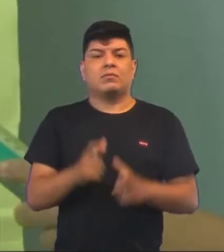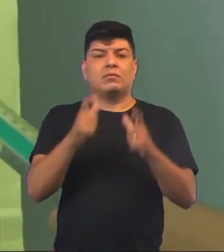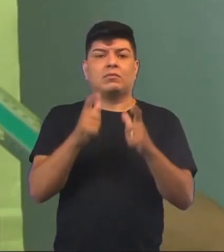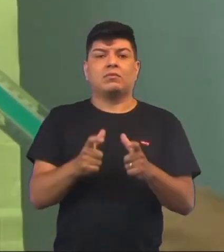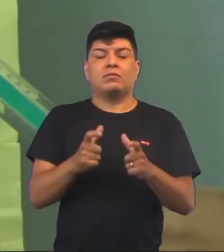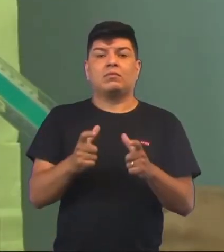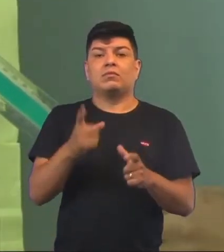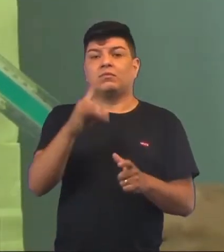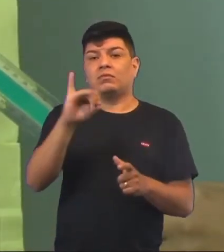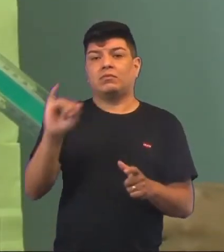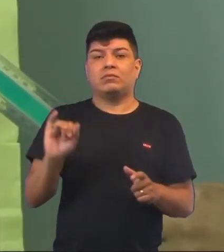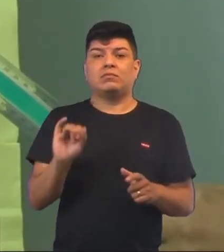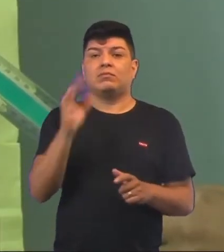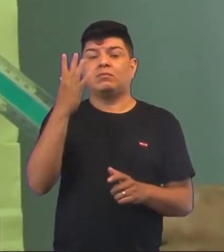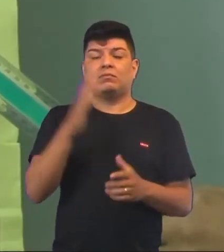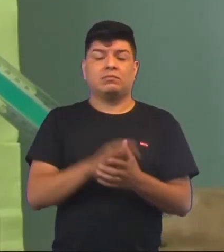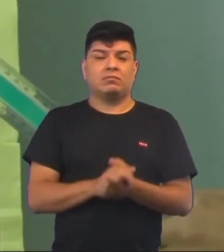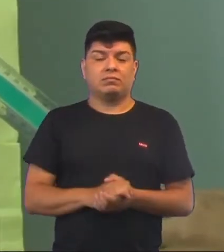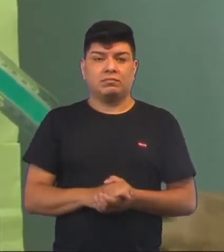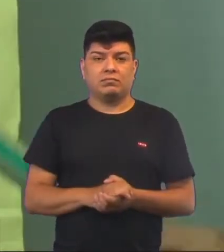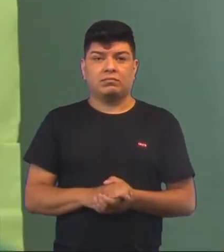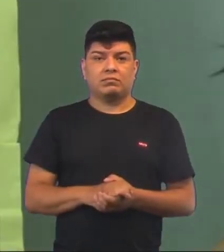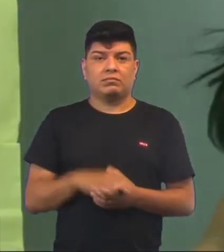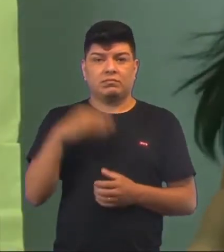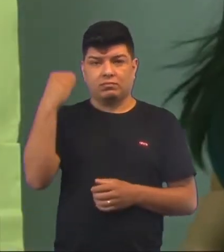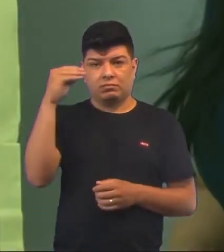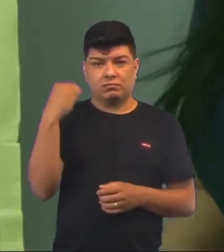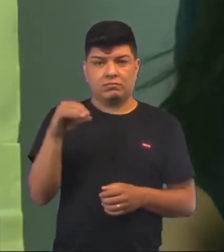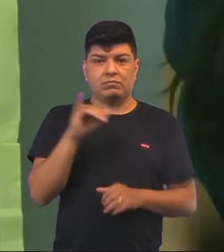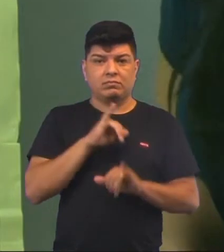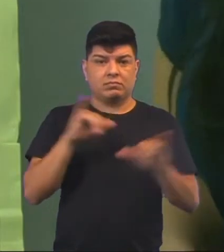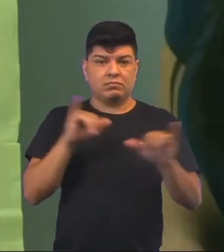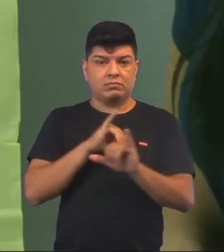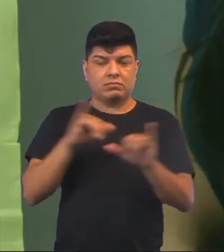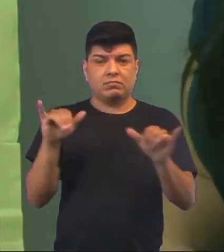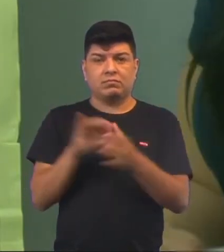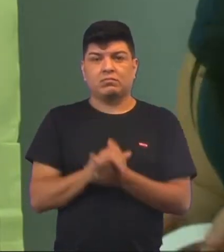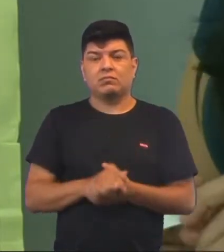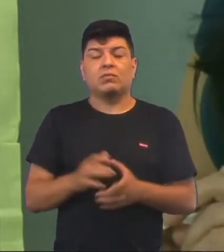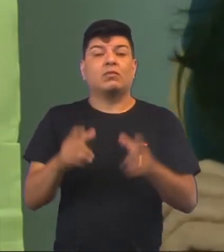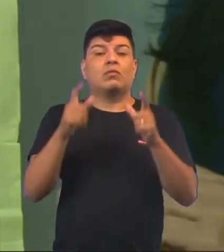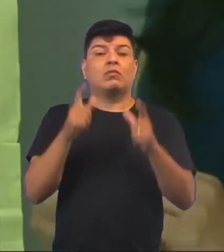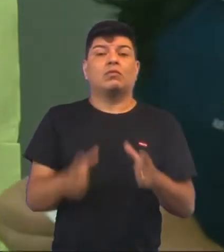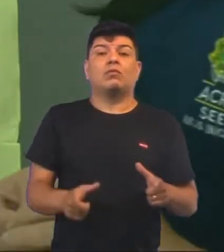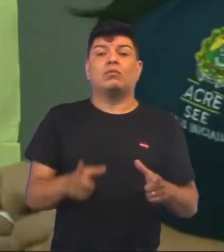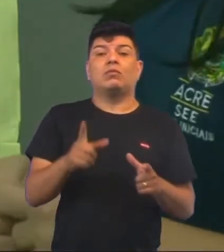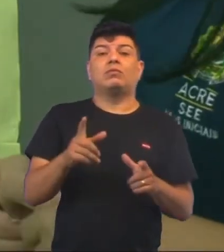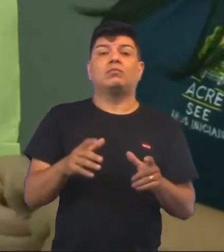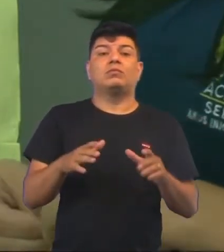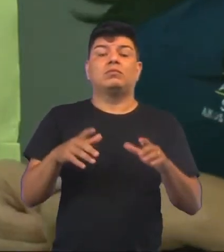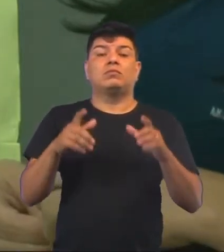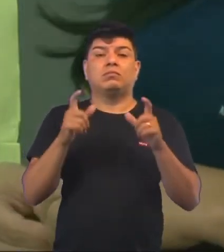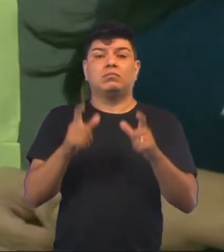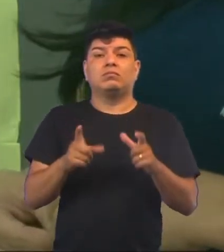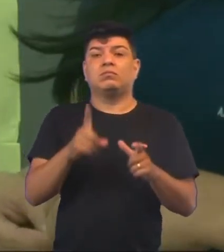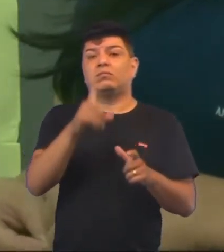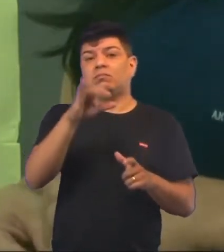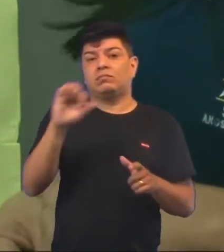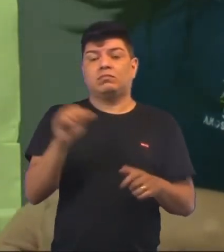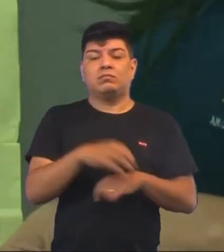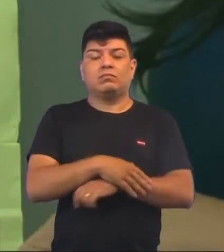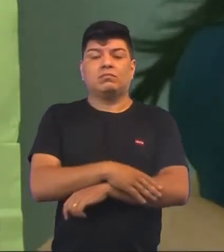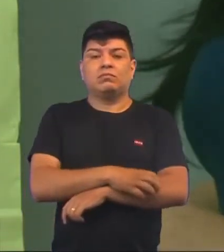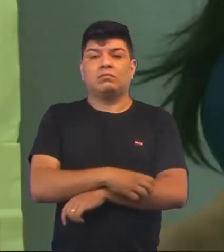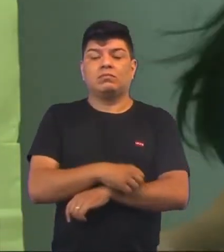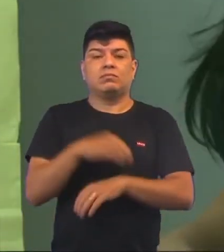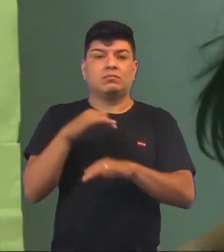Onde e quando foi publicada essa notícia, tá? Onde e quando? A notícia, ela foi